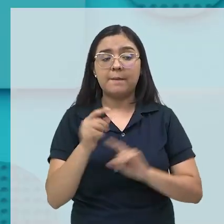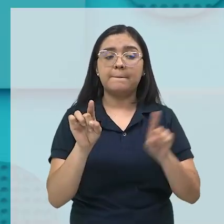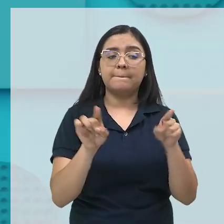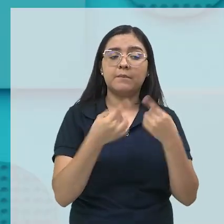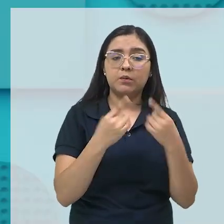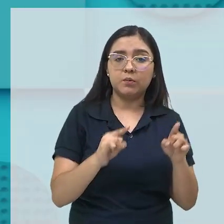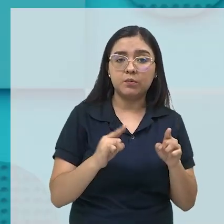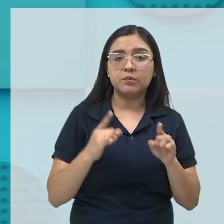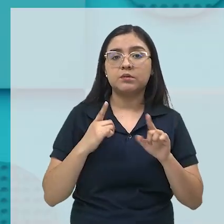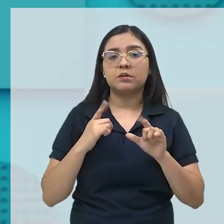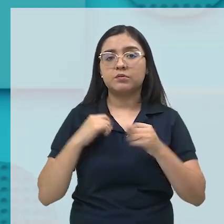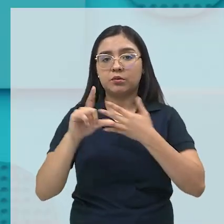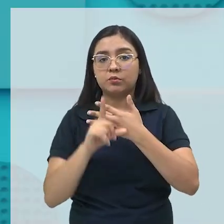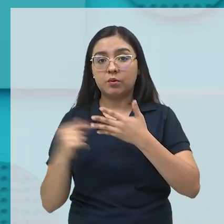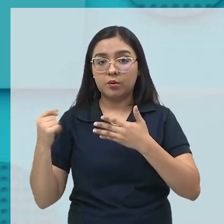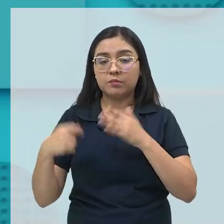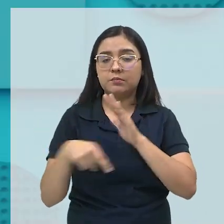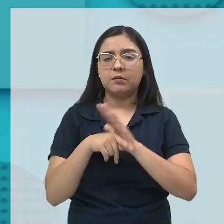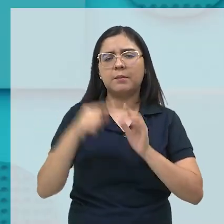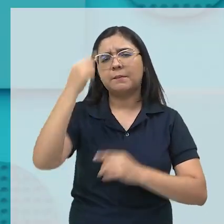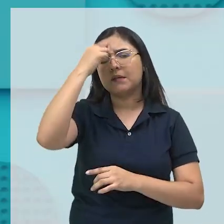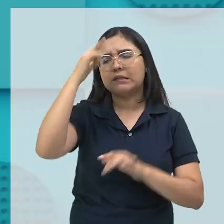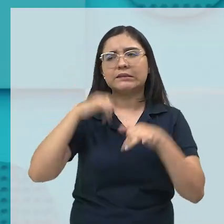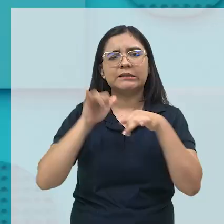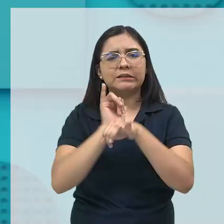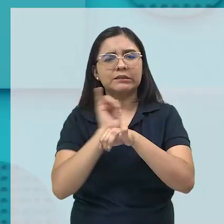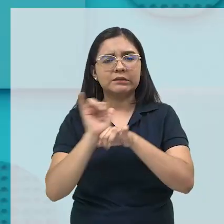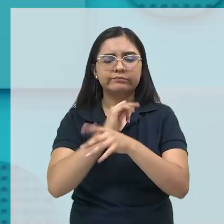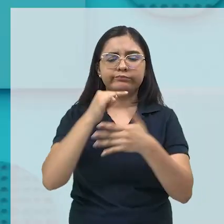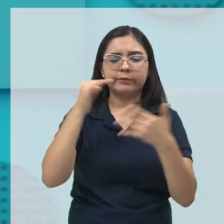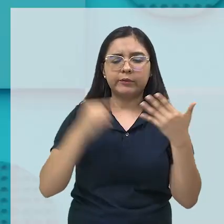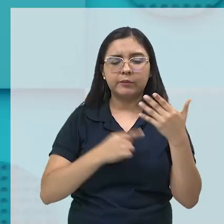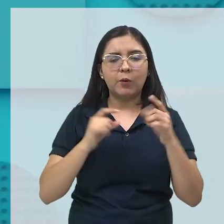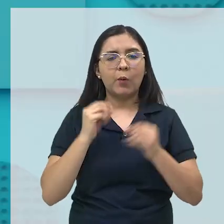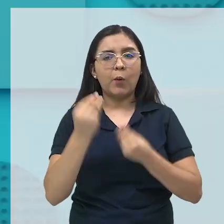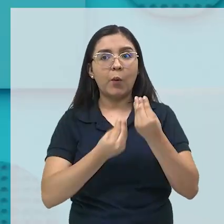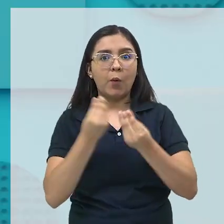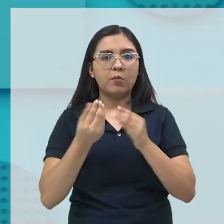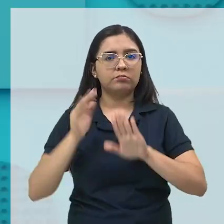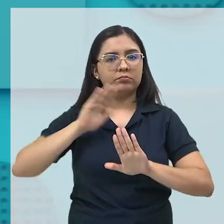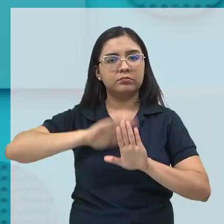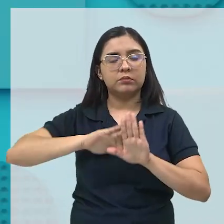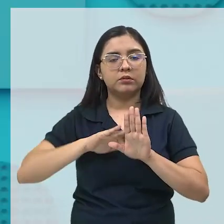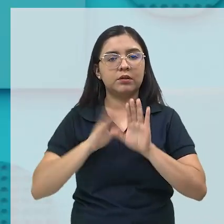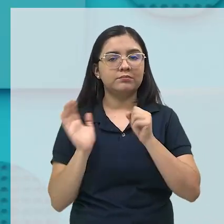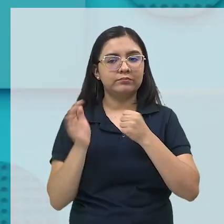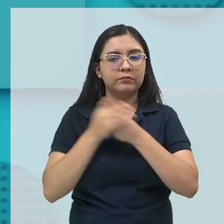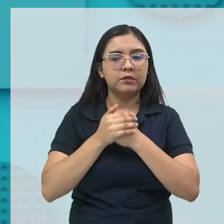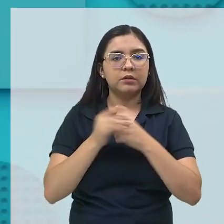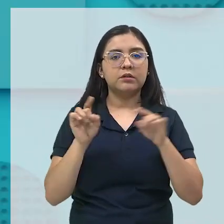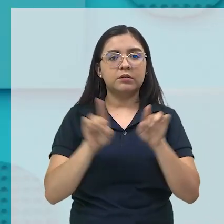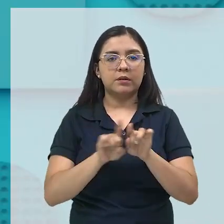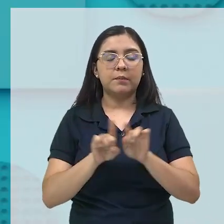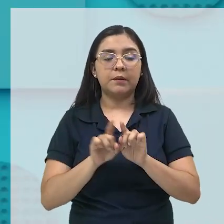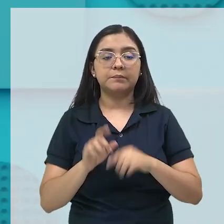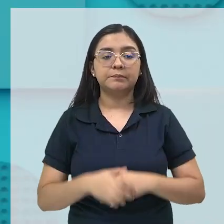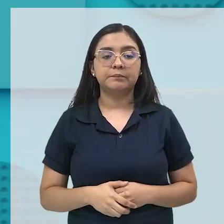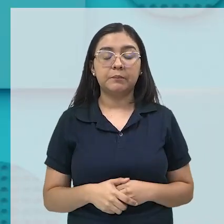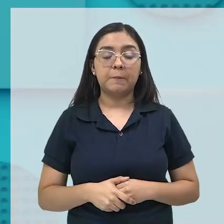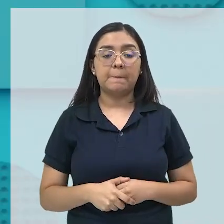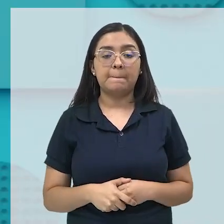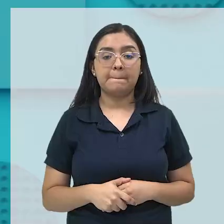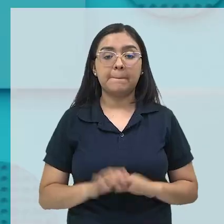música, os nossos compositores começaram a pensar em formas de estar ali driblando, né, essas